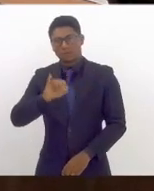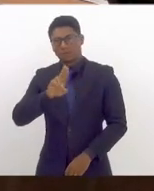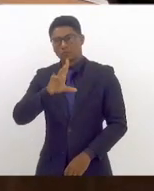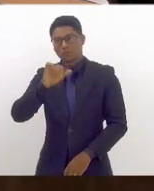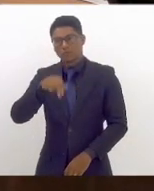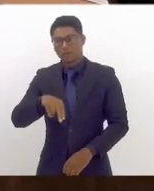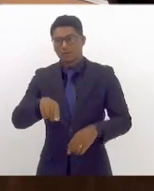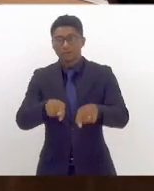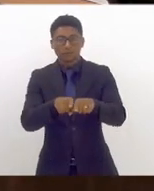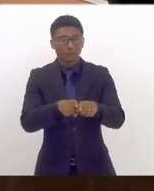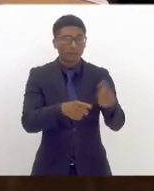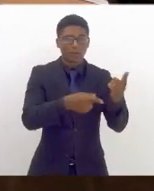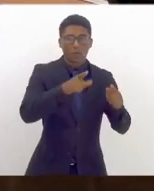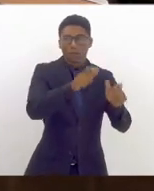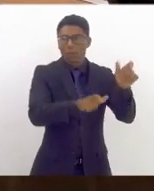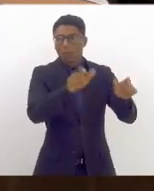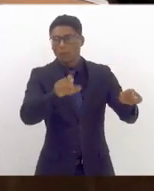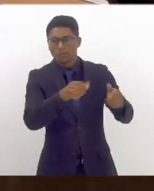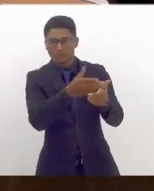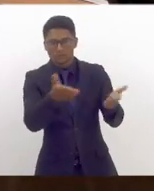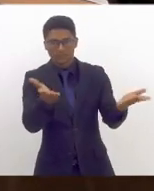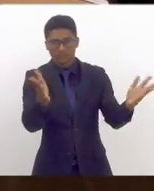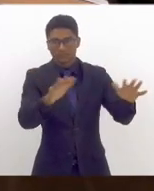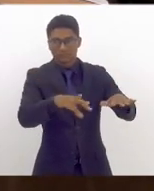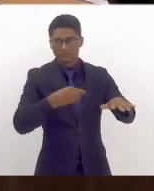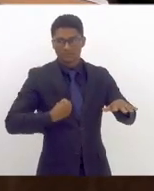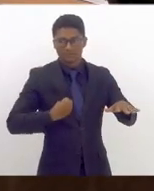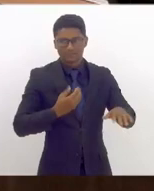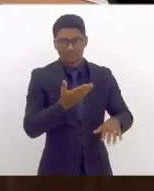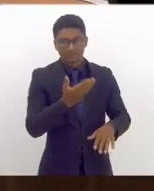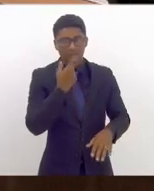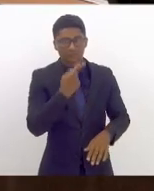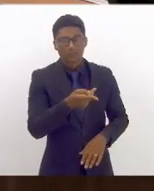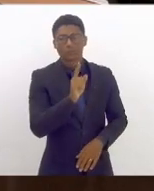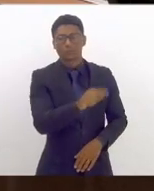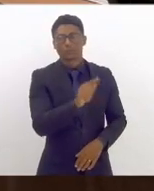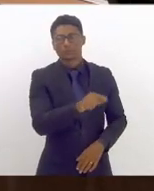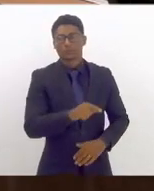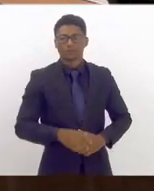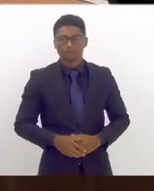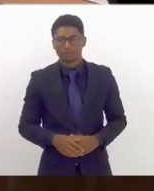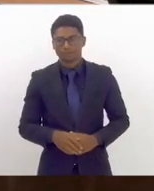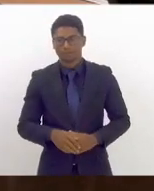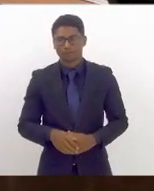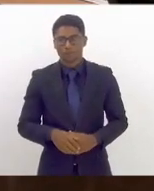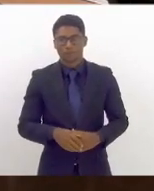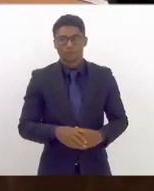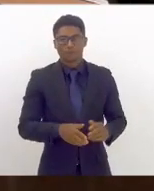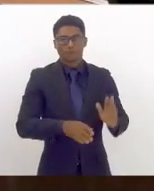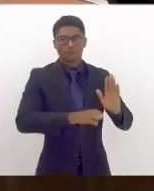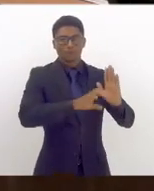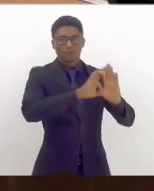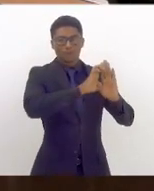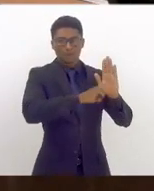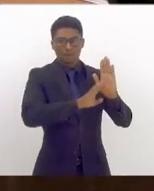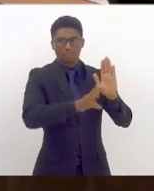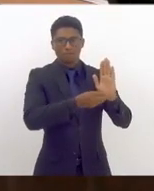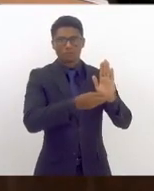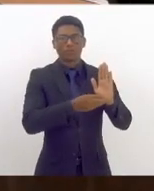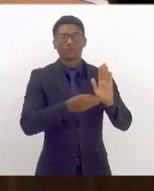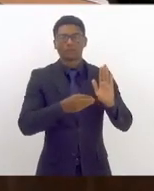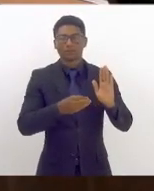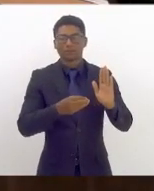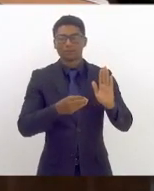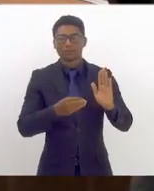outras e outras eu queria dizer o seguinte as emendas eu tava discutindo isso